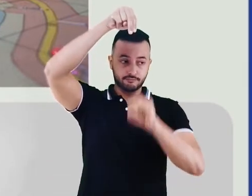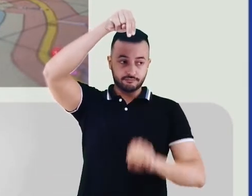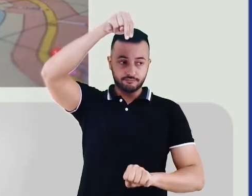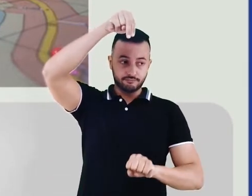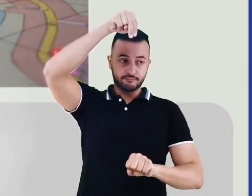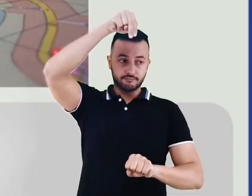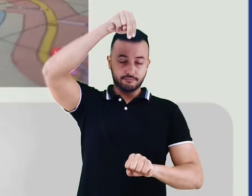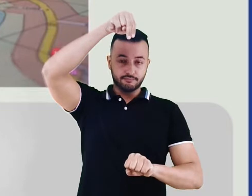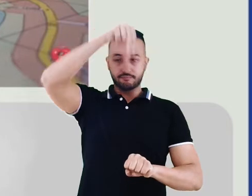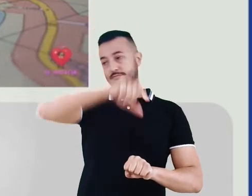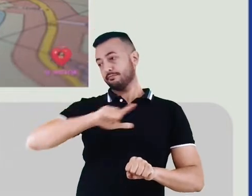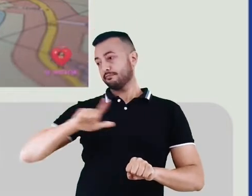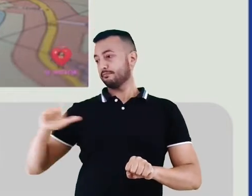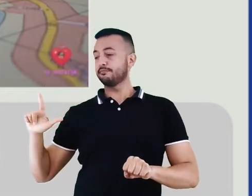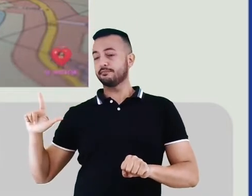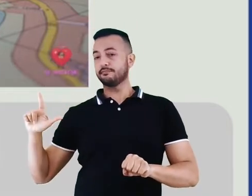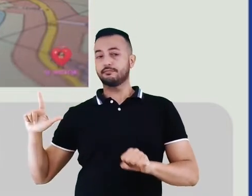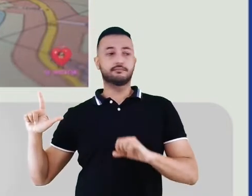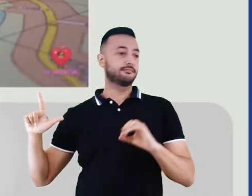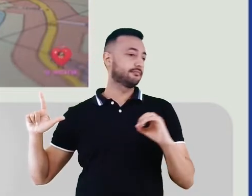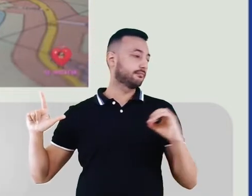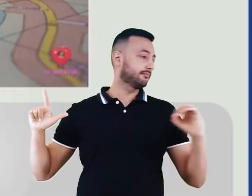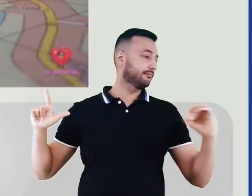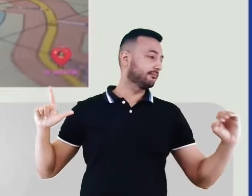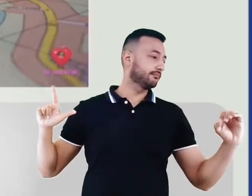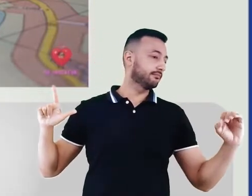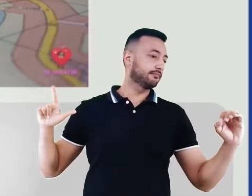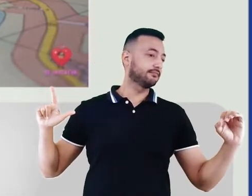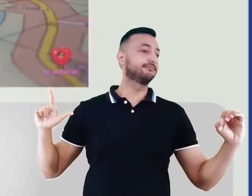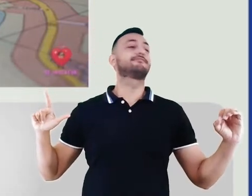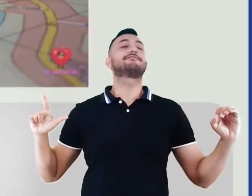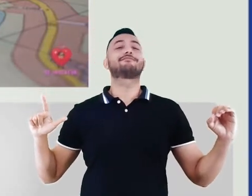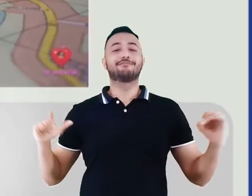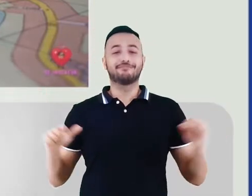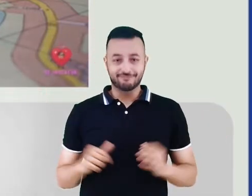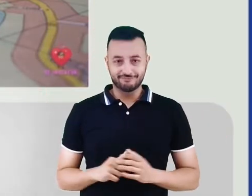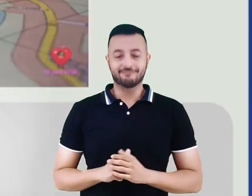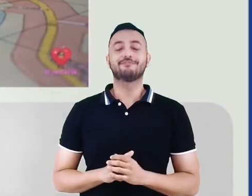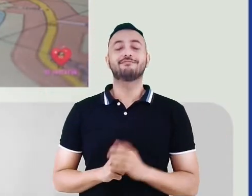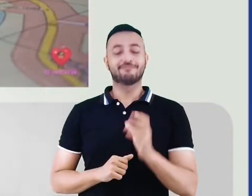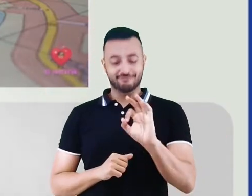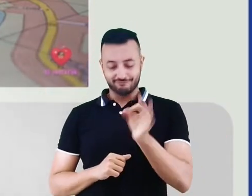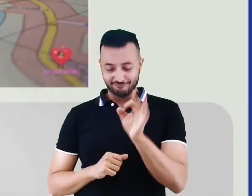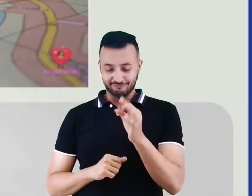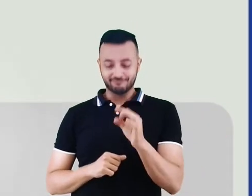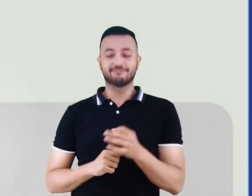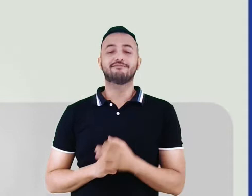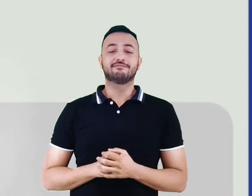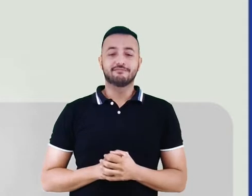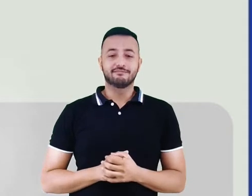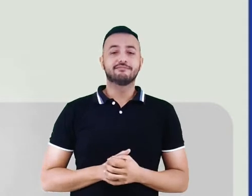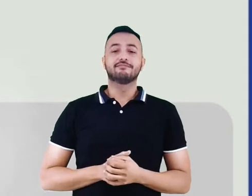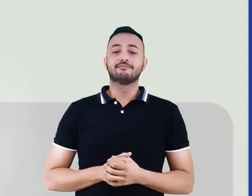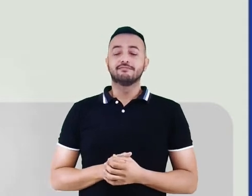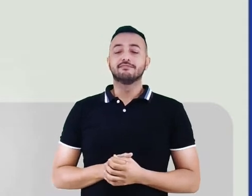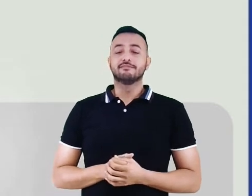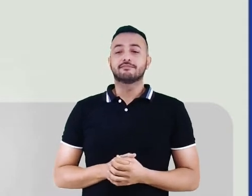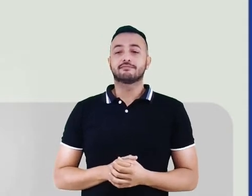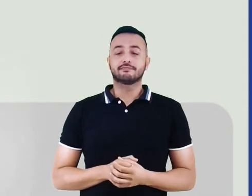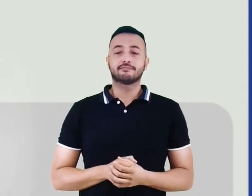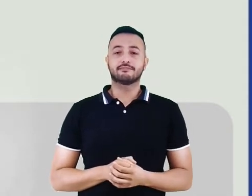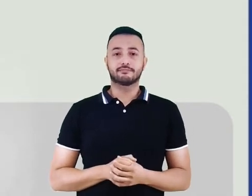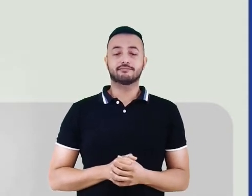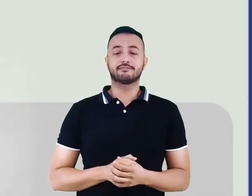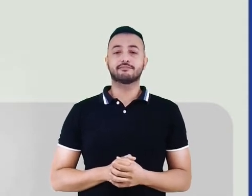sul, leste e oeste. Isso mesmo.